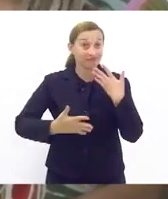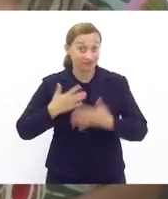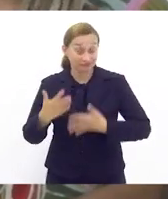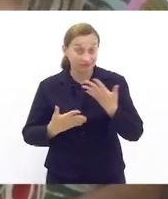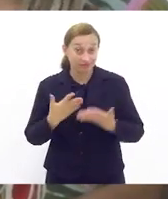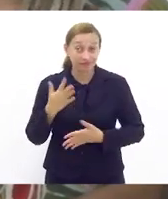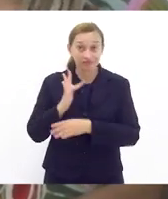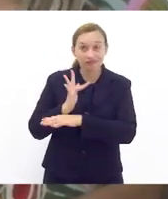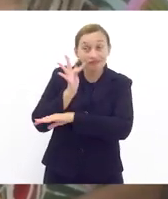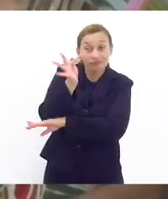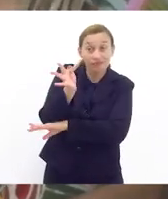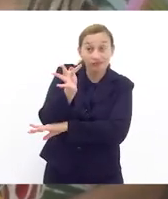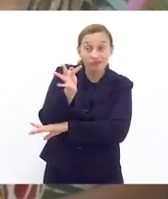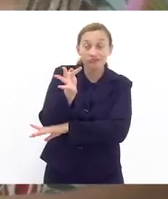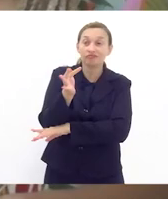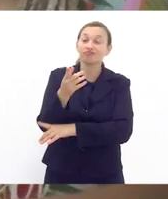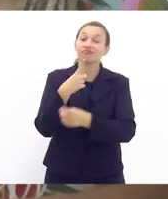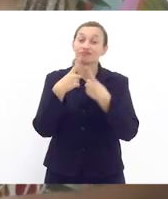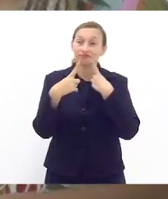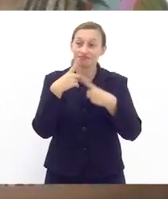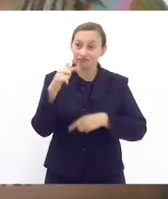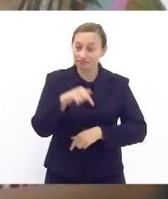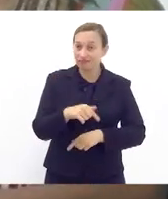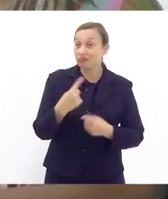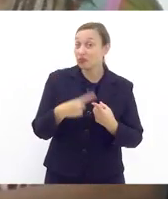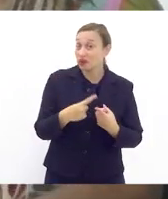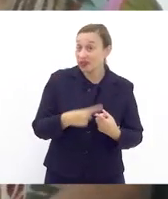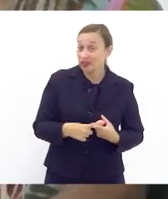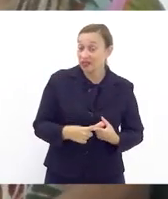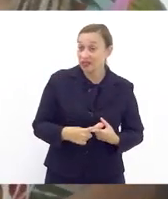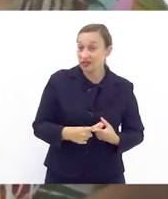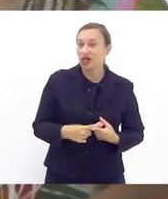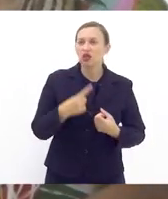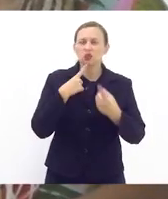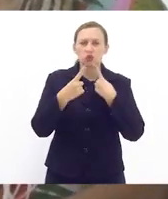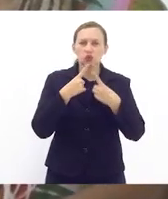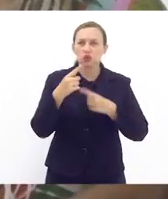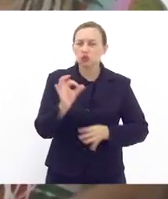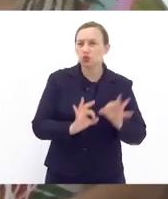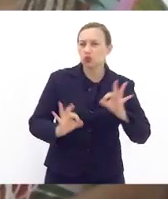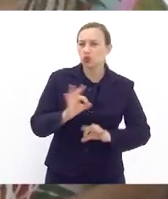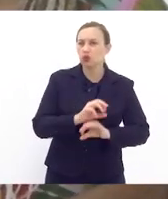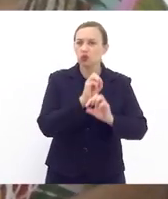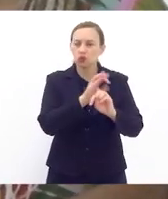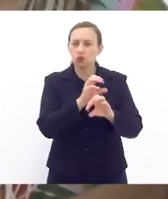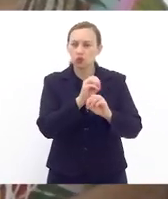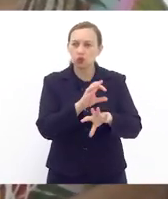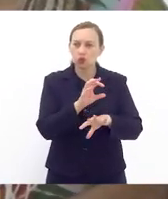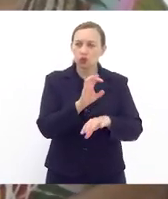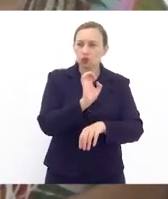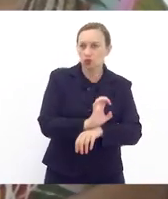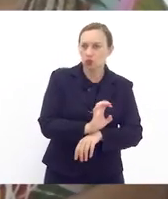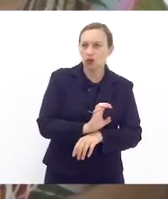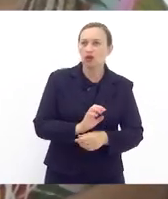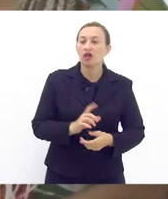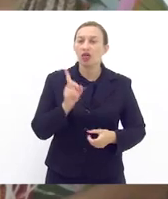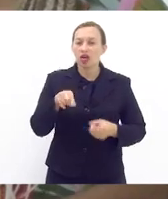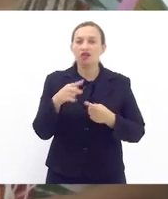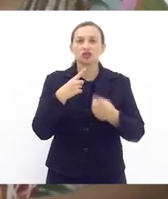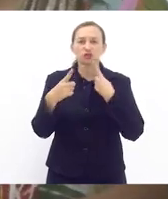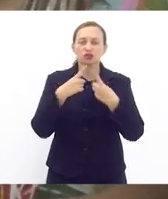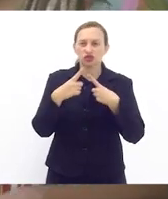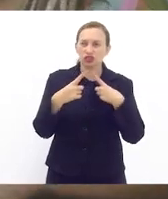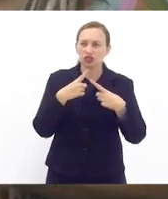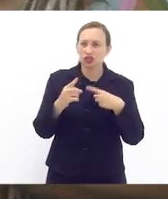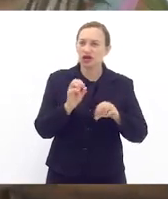e esperança eu venho aqui fazer a discussão porque discutir um plano Estadual de Educação é discutir a educação